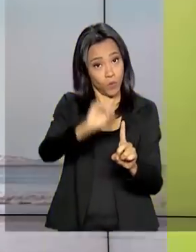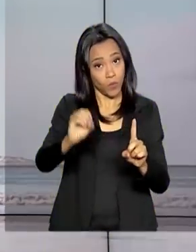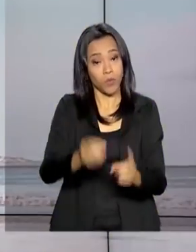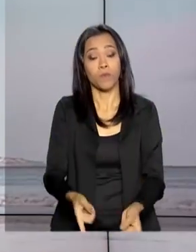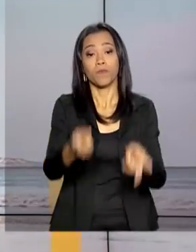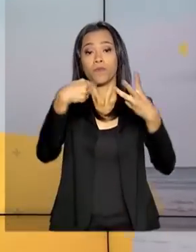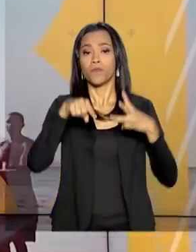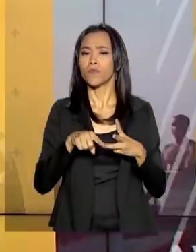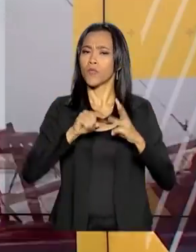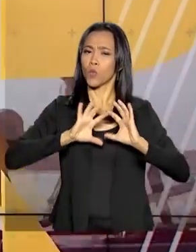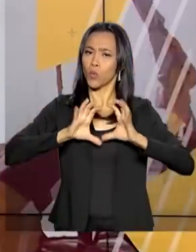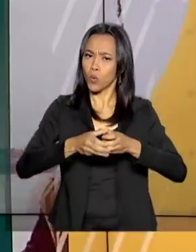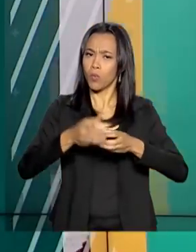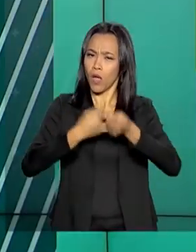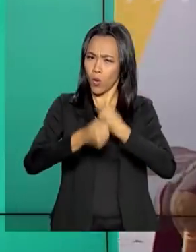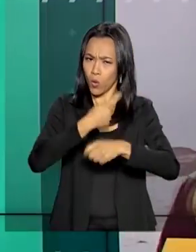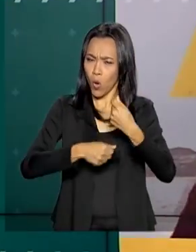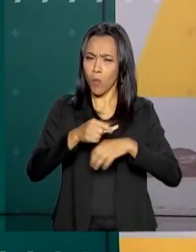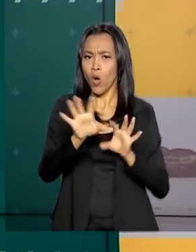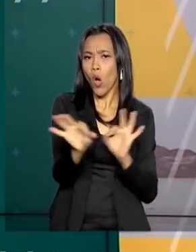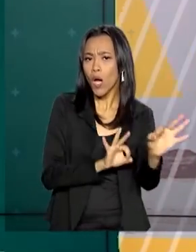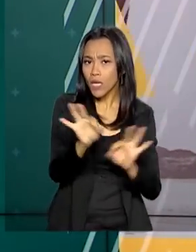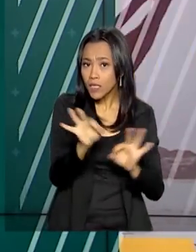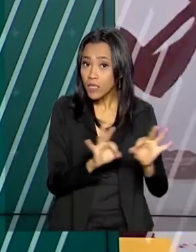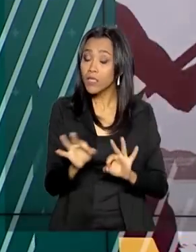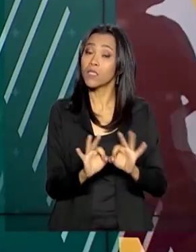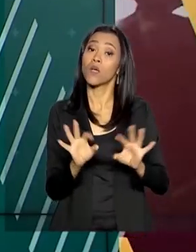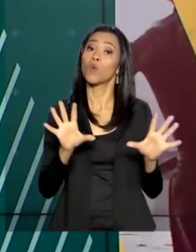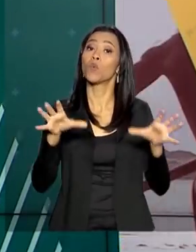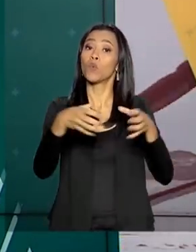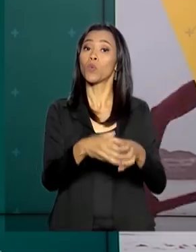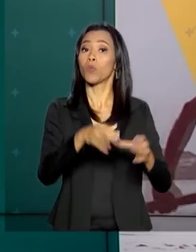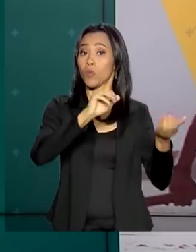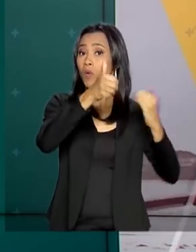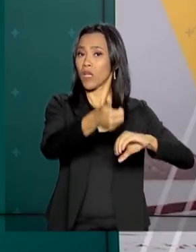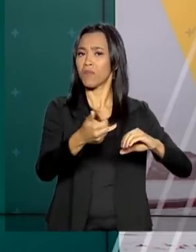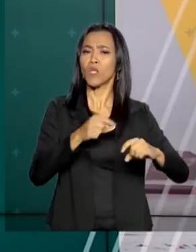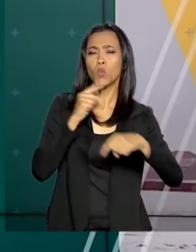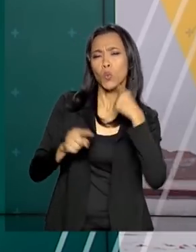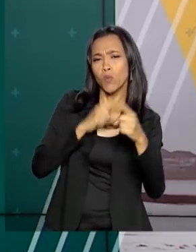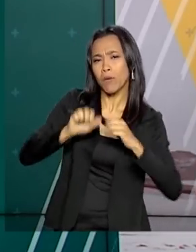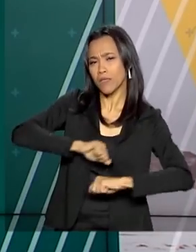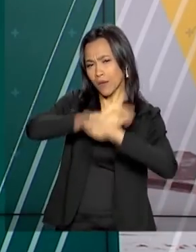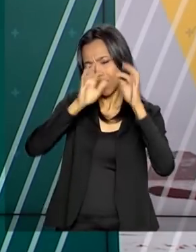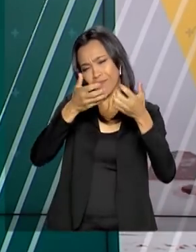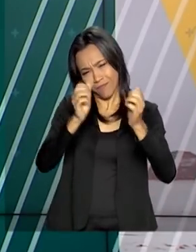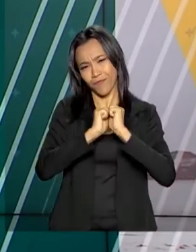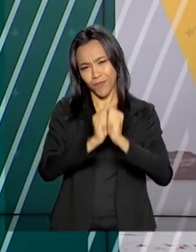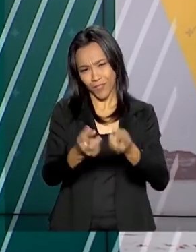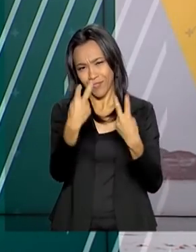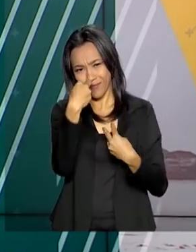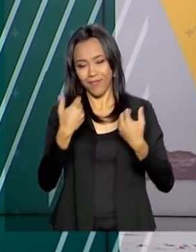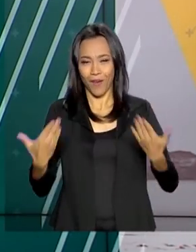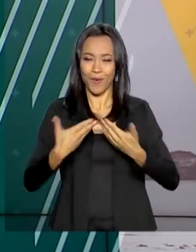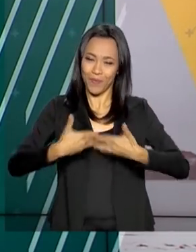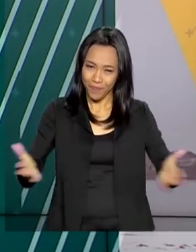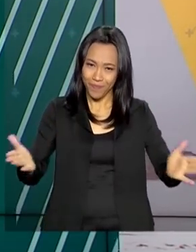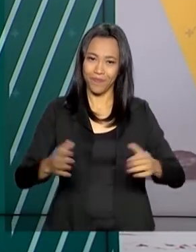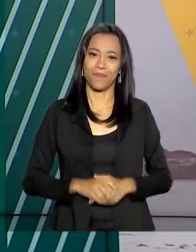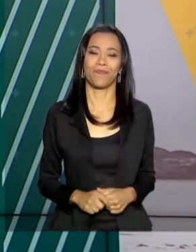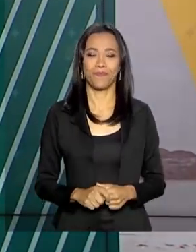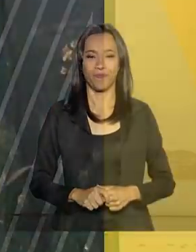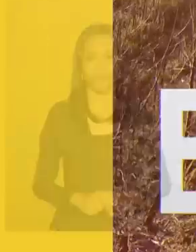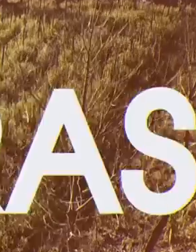monta gabinete de plantão no congresso para tirar dúvidas sobre a nova previdência fique com a gente o brasil em dia está no